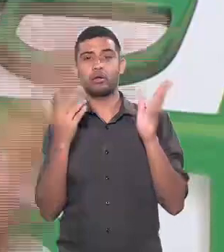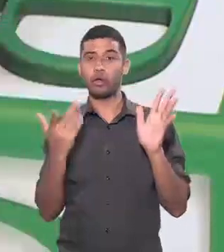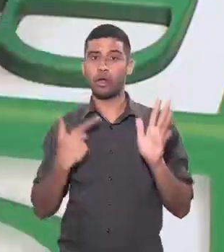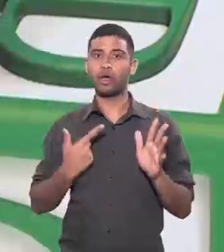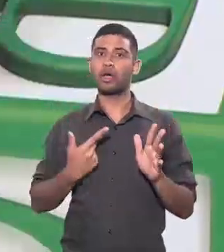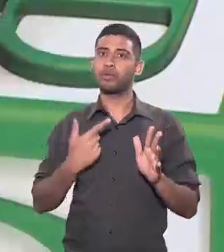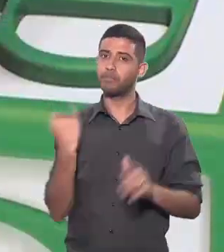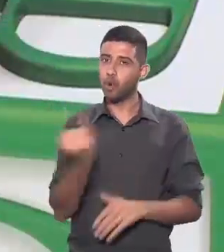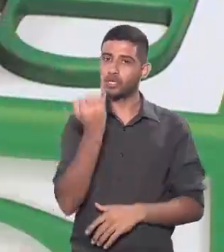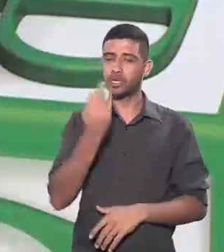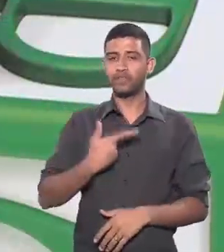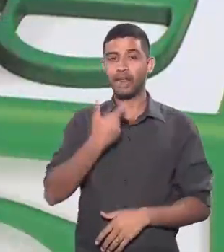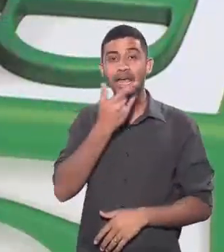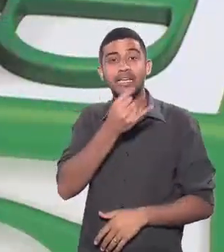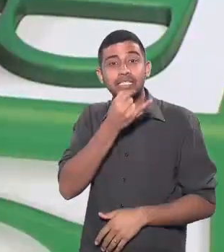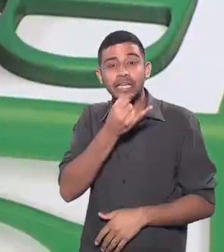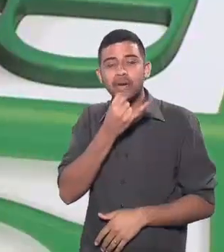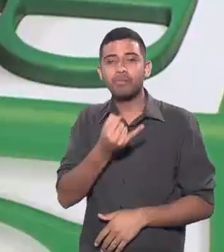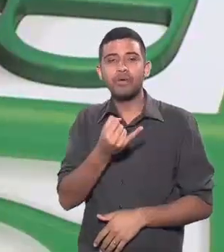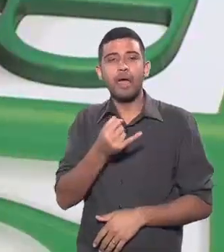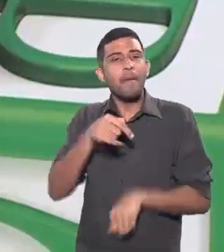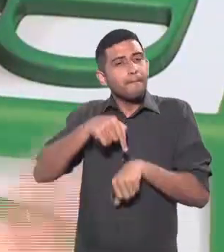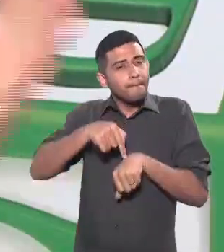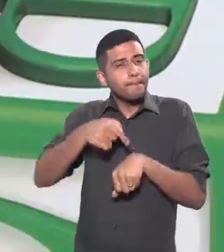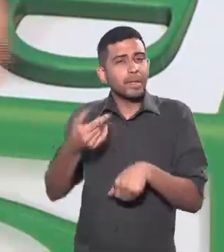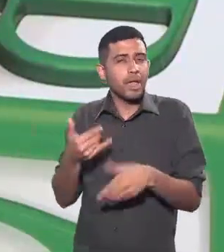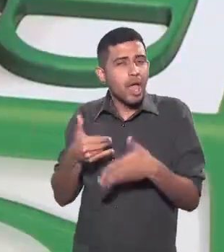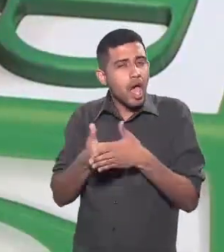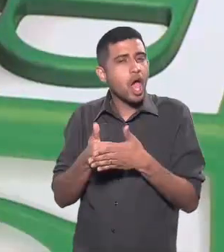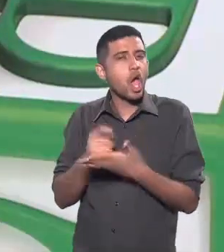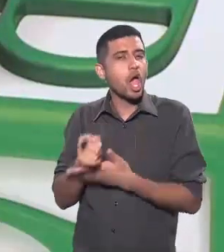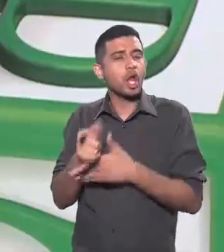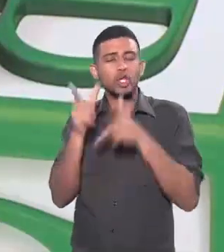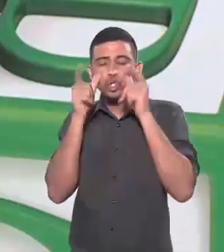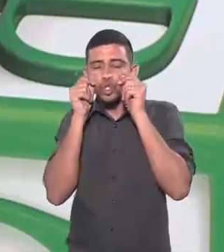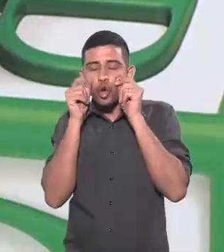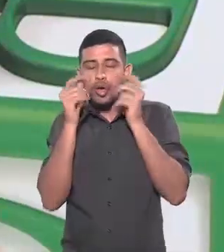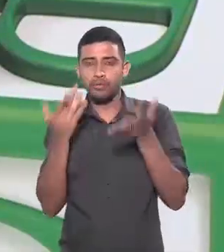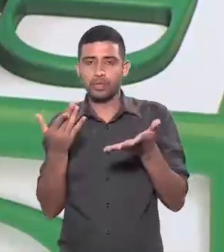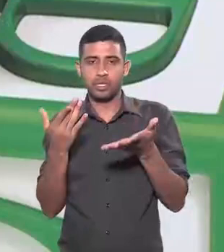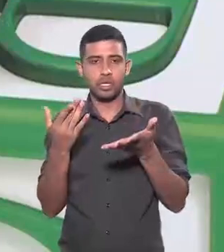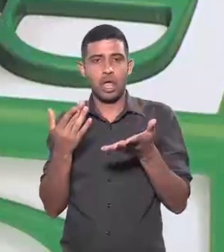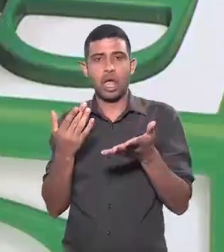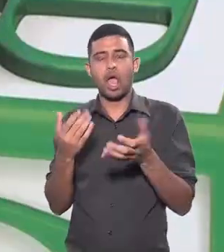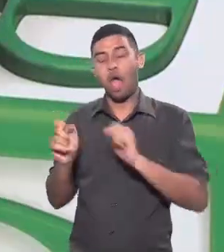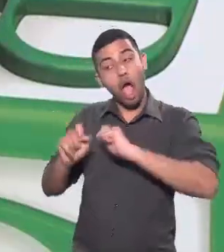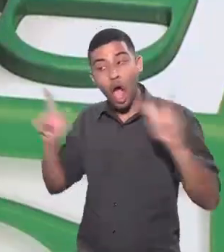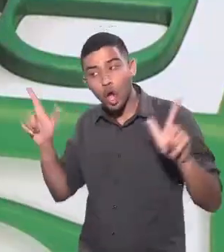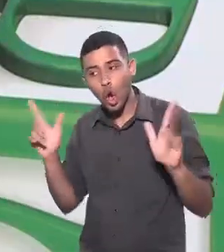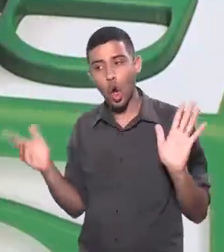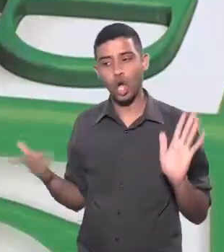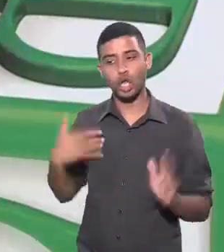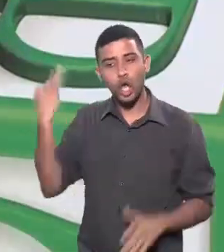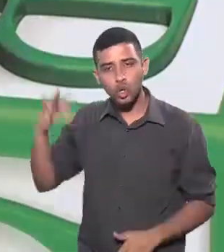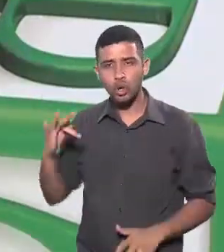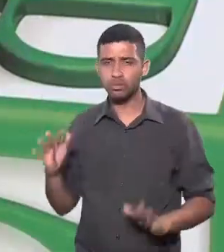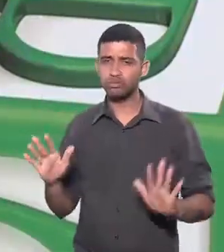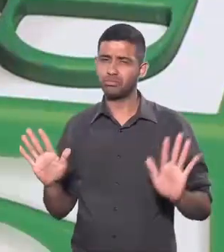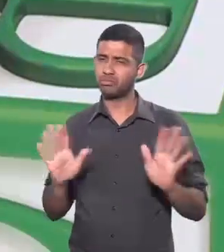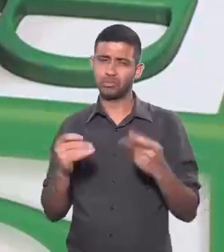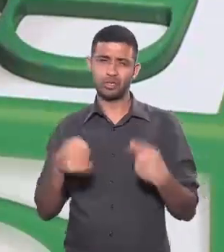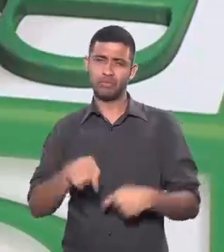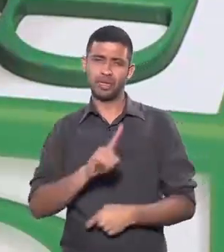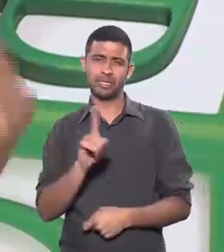naquele horário que ela já estava próximo do horário dela de dormir. Exatamente. Precisa deixar a criança acordada? Não. Não.